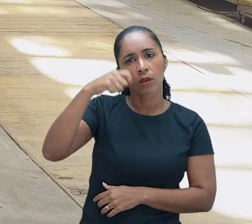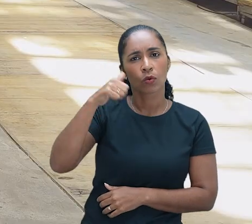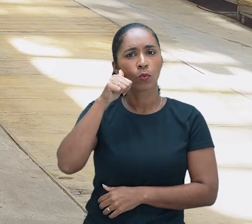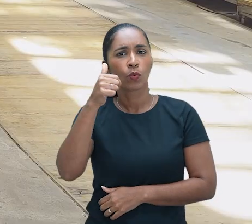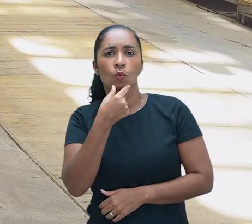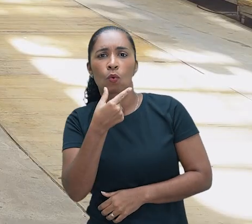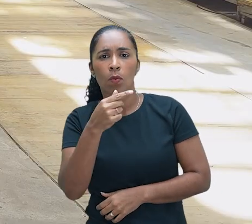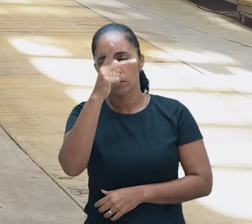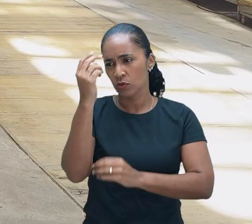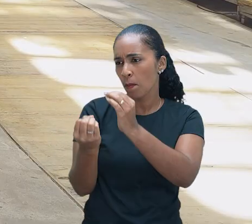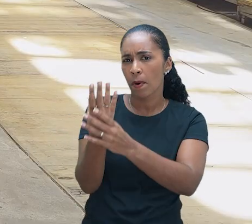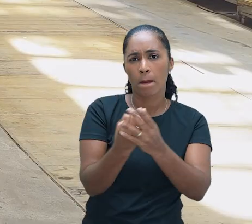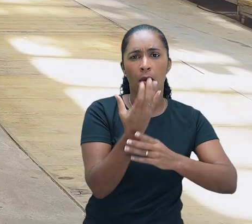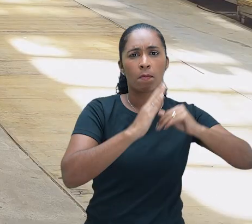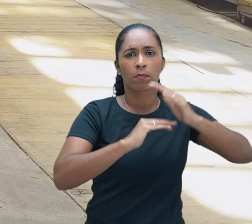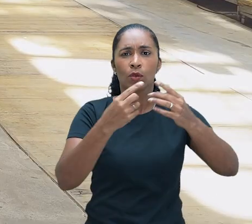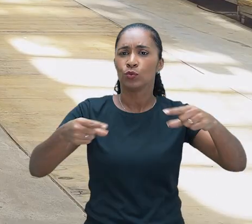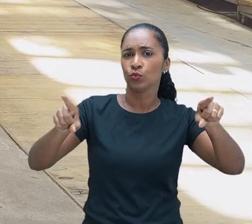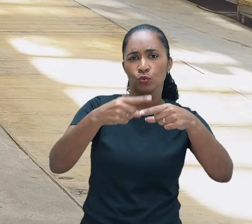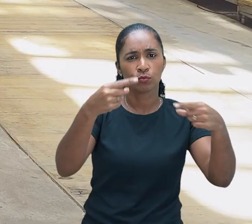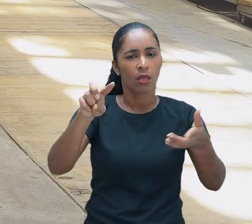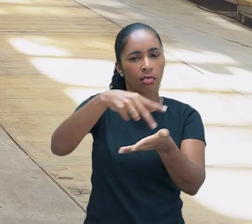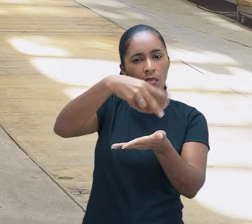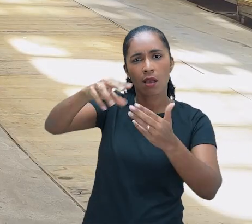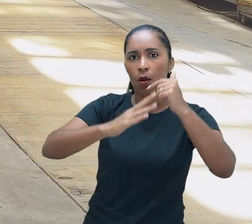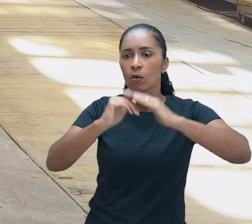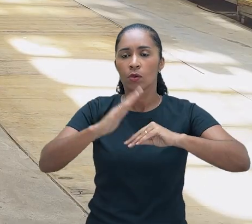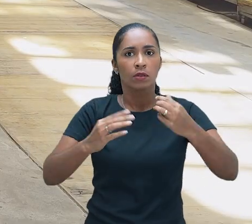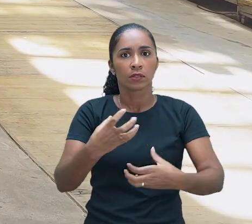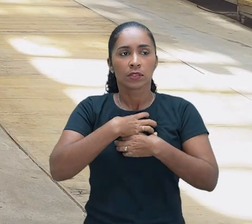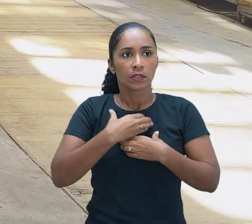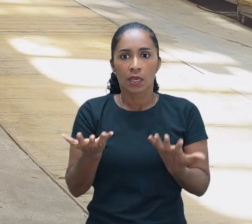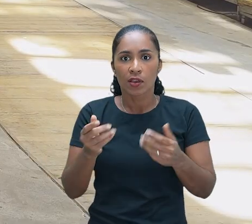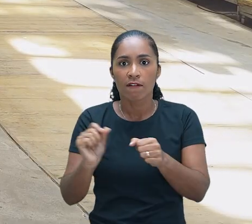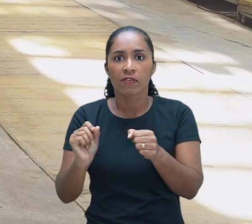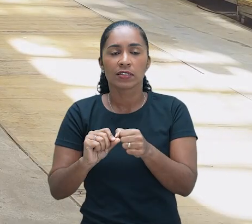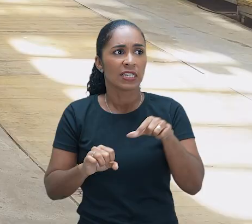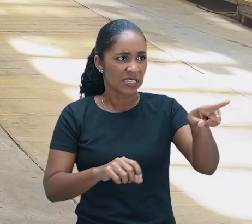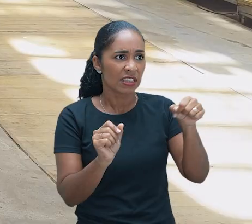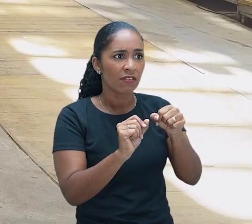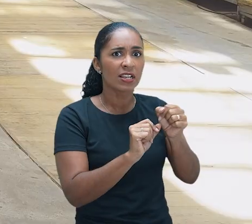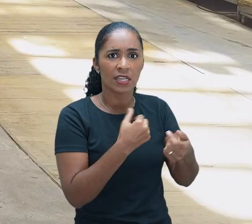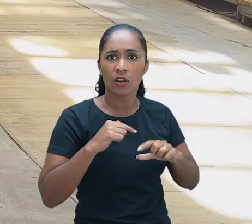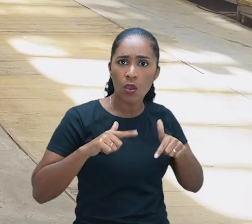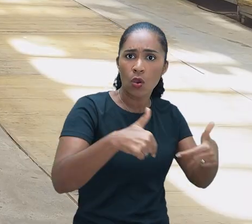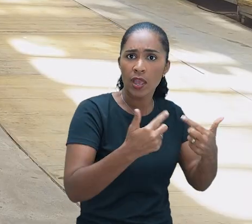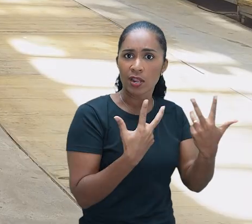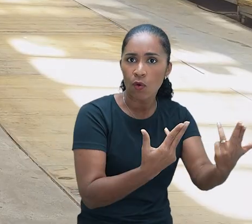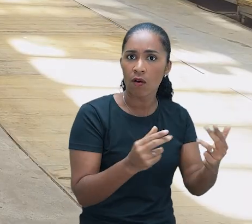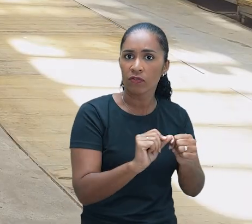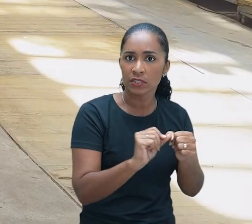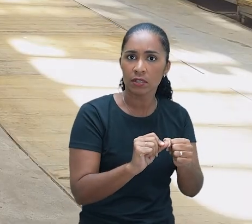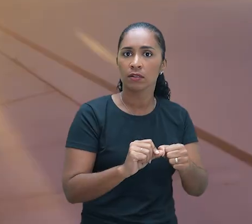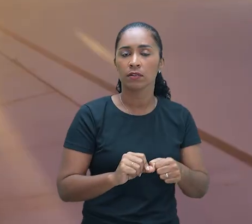atores, das atrizes, dos criadores, dos músicos, dos dançarinos. Todo mundo mexeu com o brilho. O que eu faço? Se ele está fazendo, eu vou fazer também agora. É